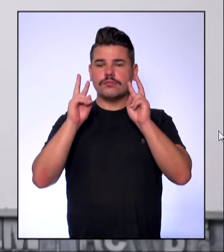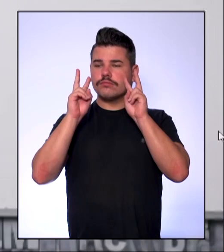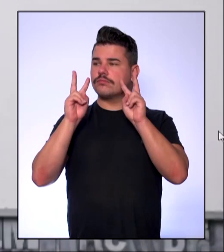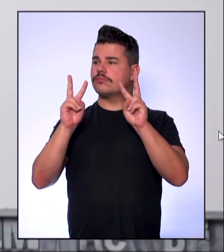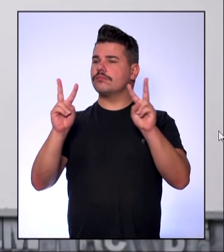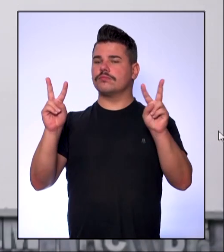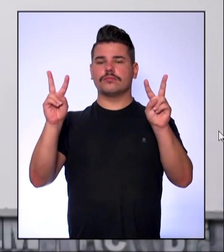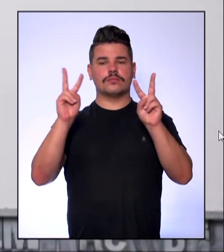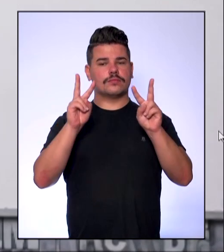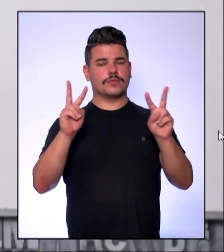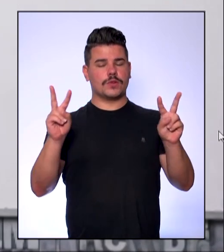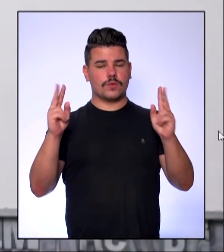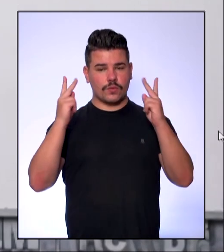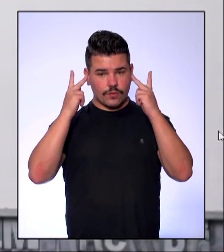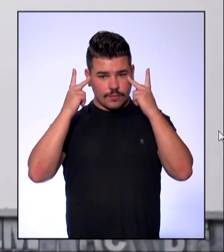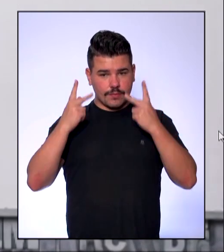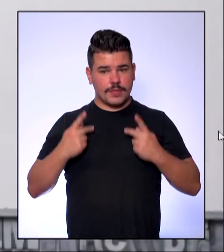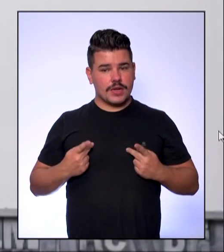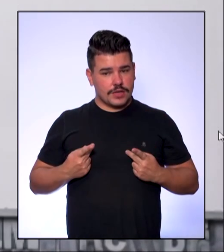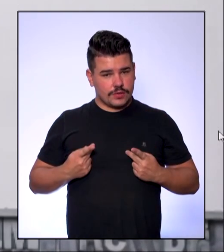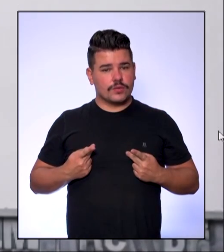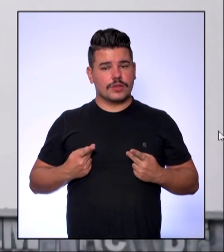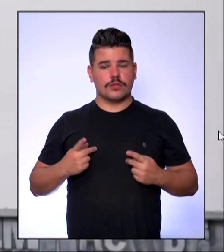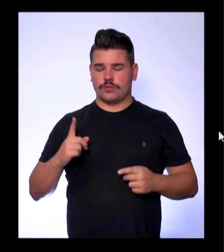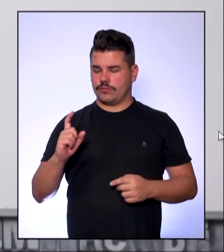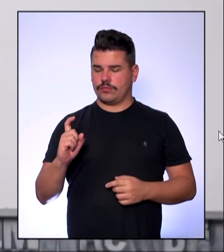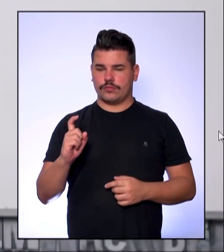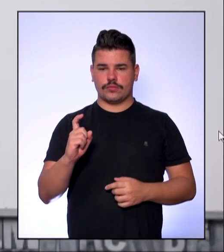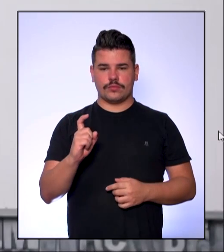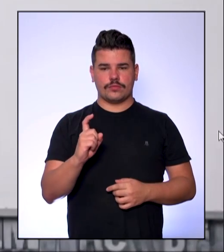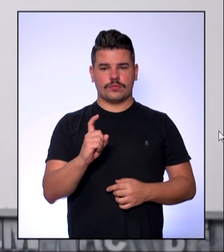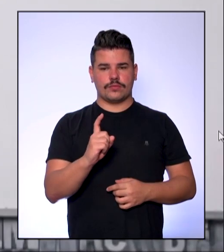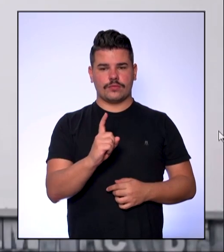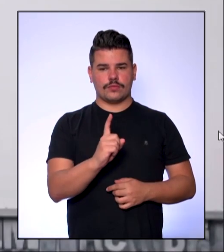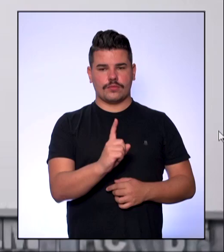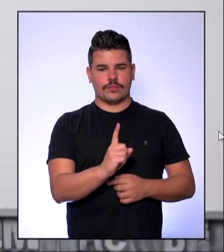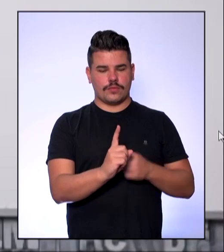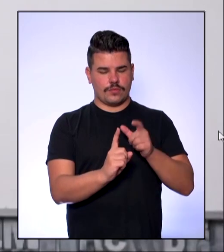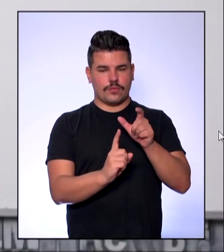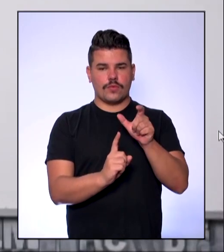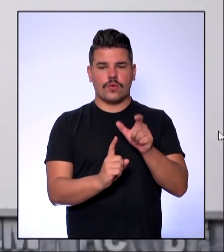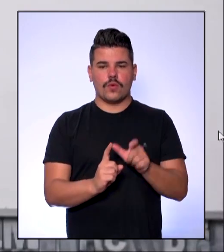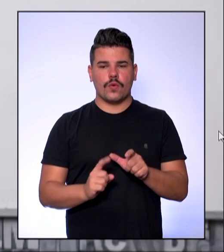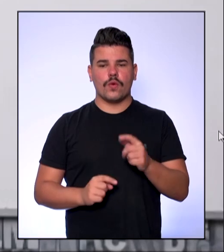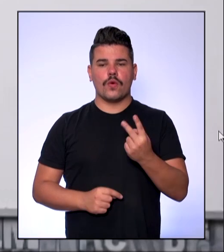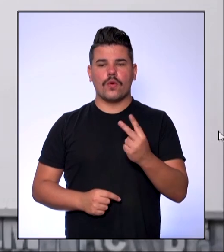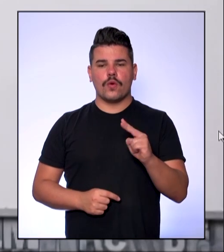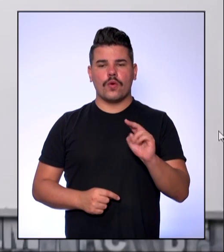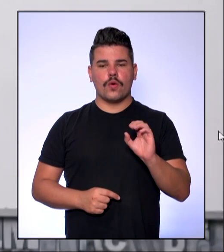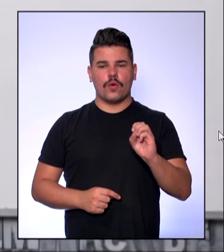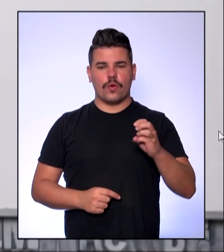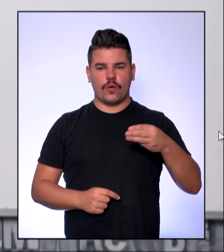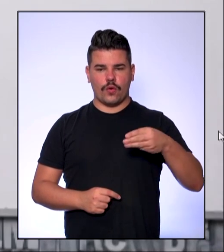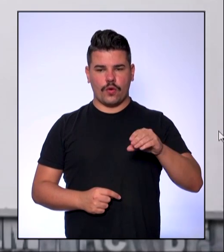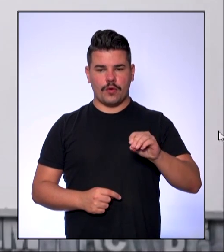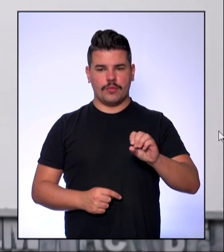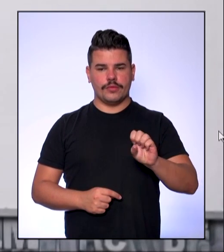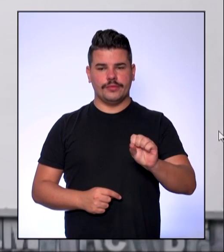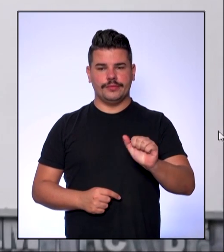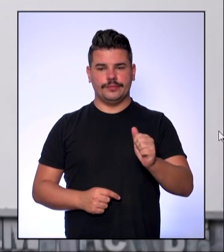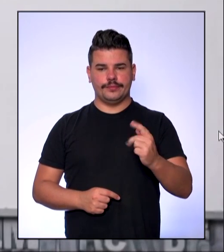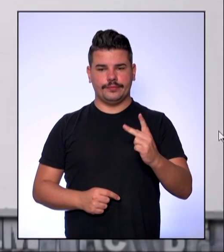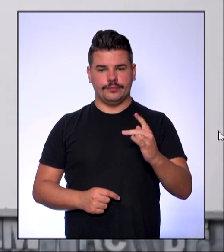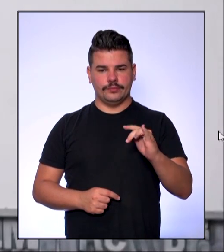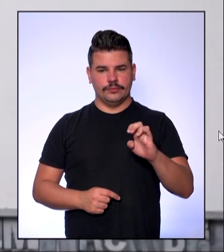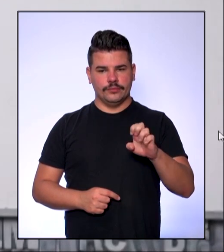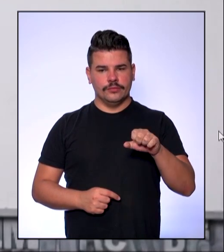amplo. Então, quando eu penso em ocupação da América, eu tenho ali o Homo sapiens. Legal. Professor, o que mais? Quando nós pensamos em